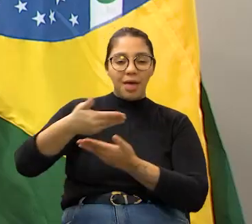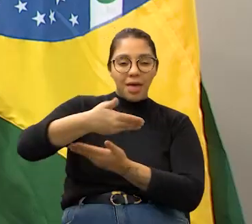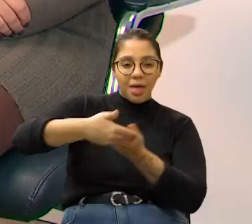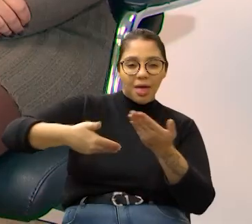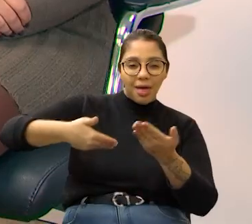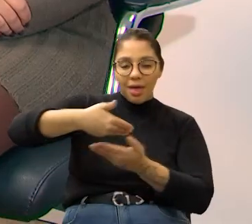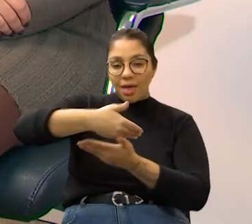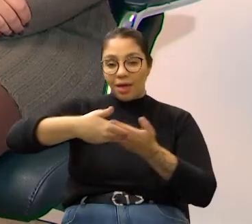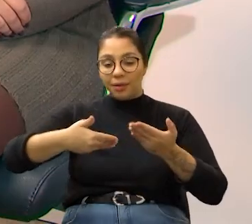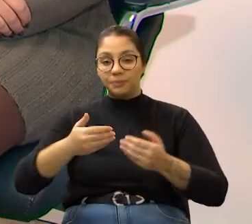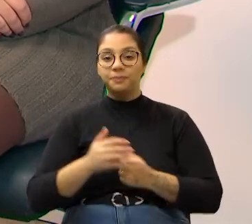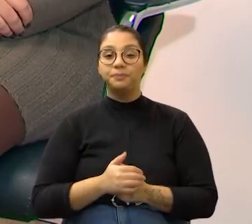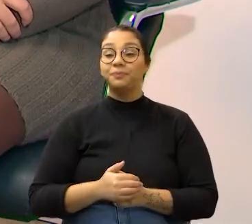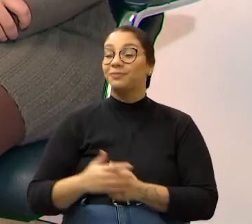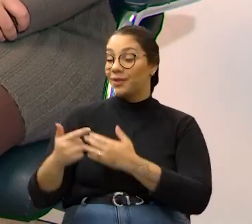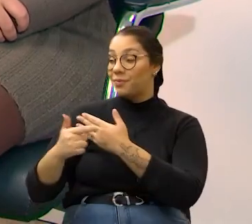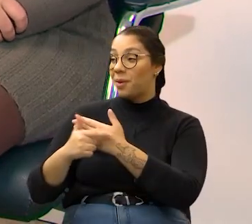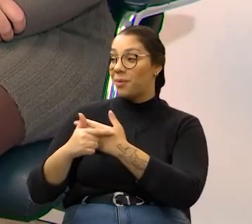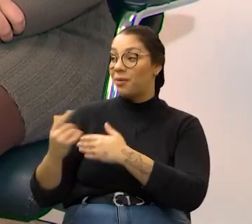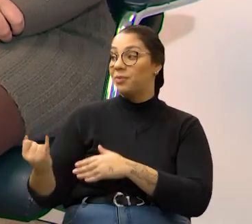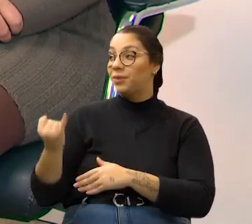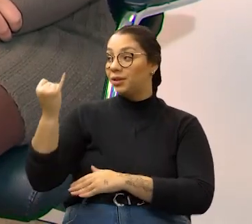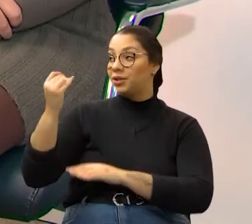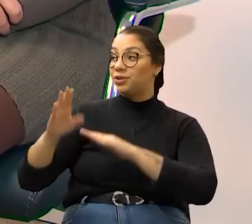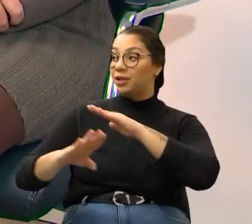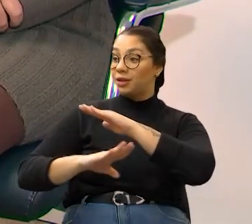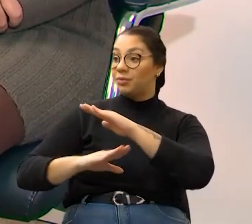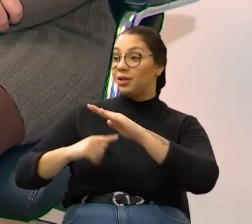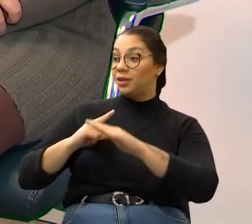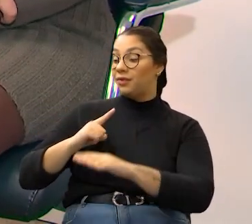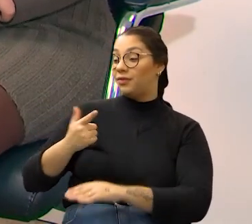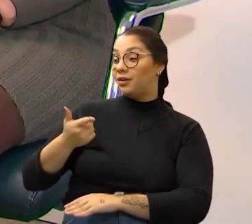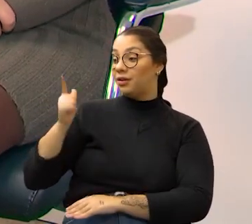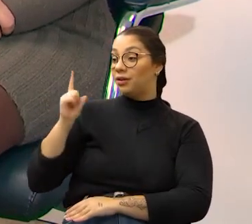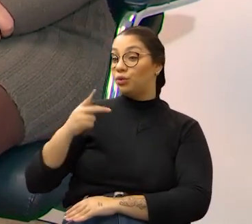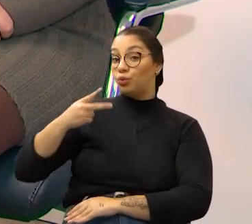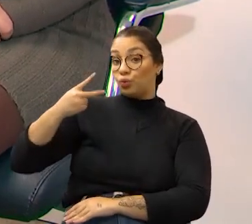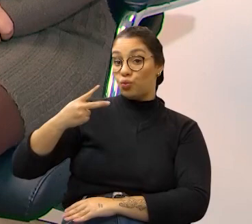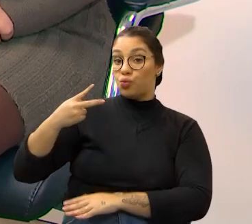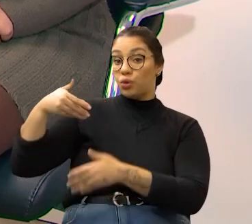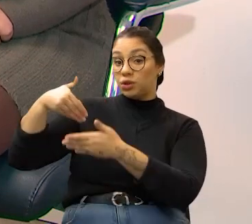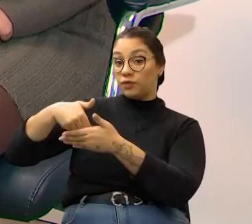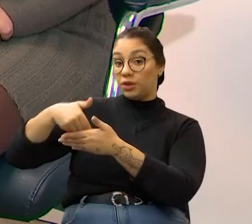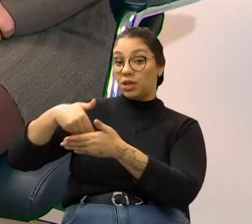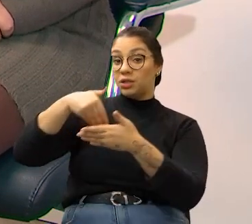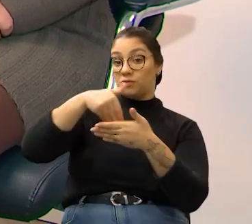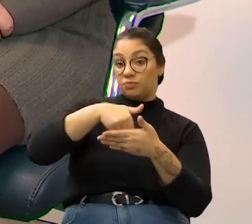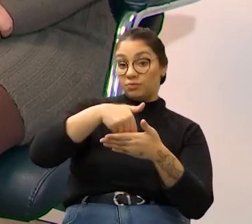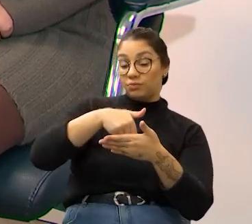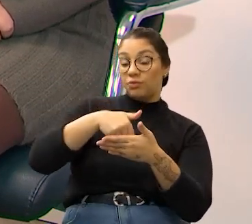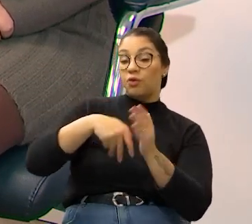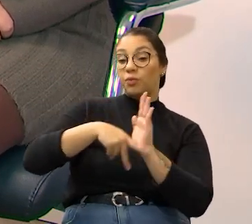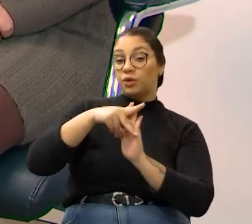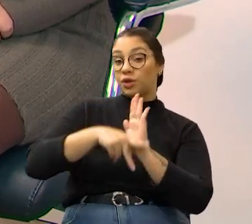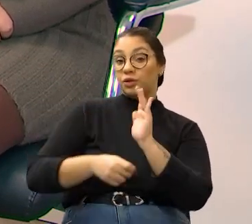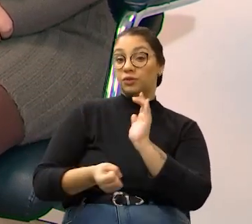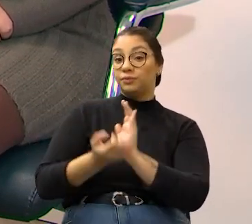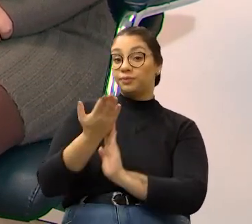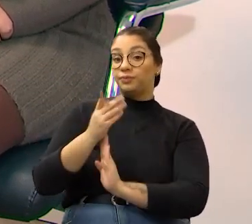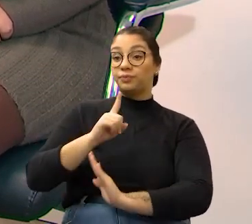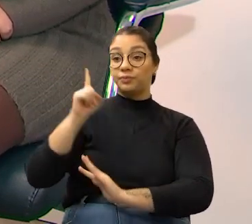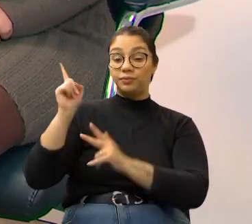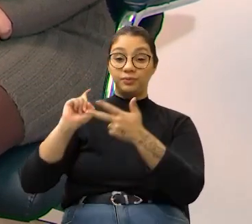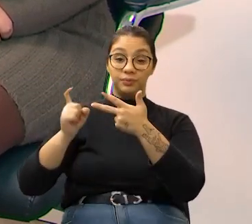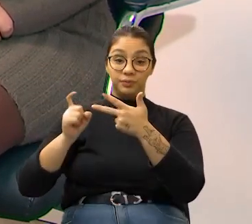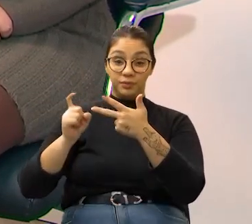fazer. Falando em papel importante da Câmara, nós tivemos, inclusive, em 2 votações aqui, um projeto de autoria